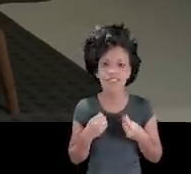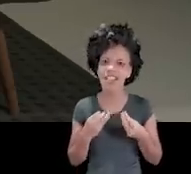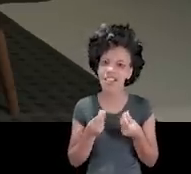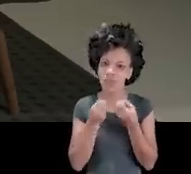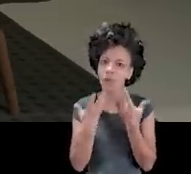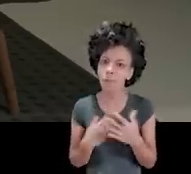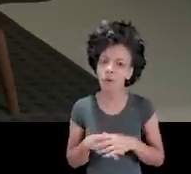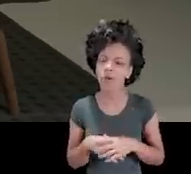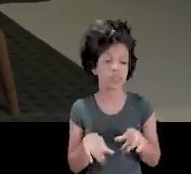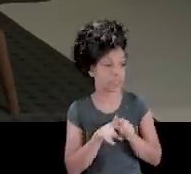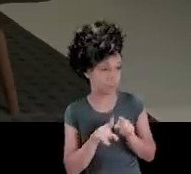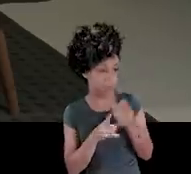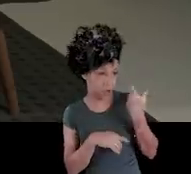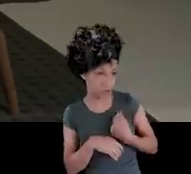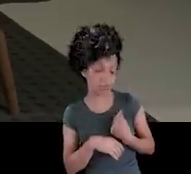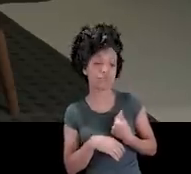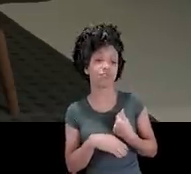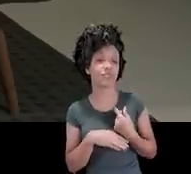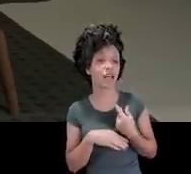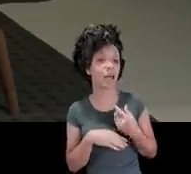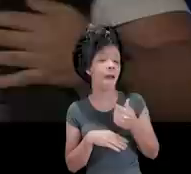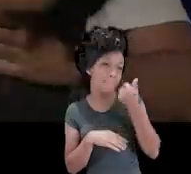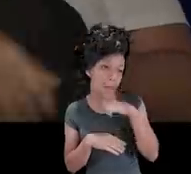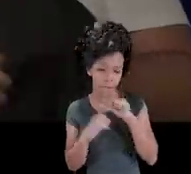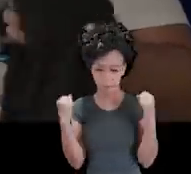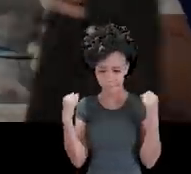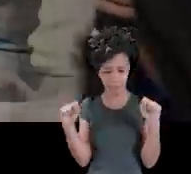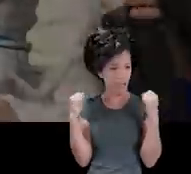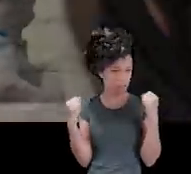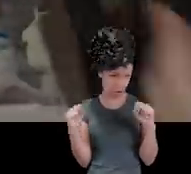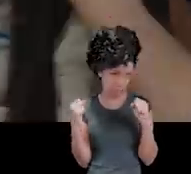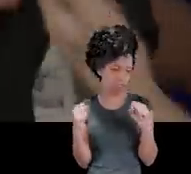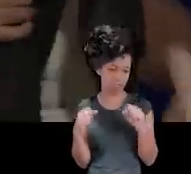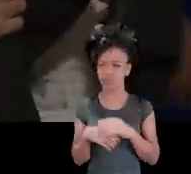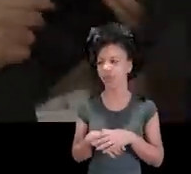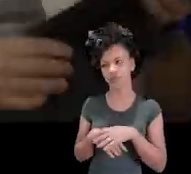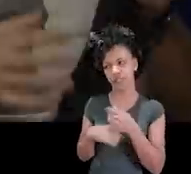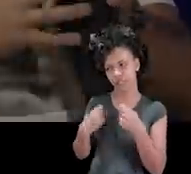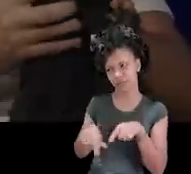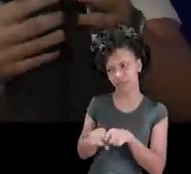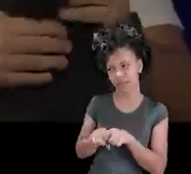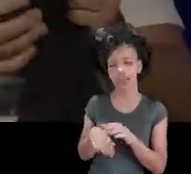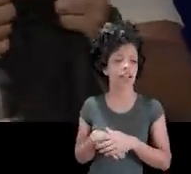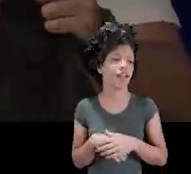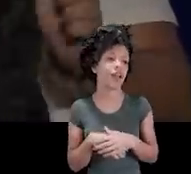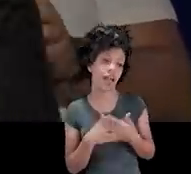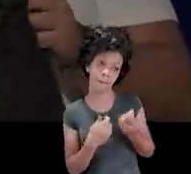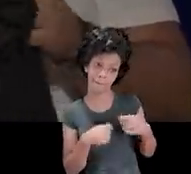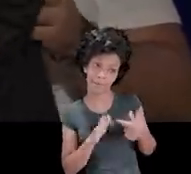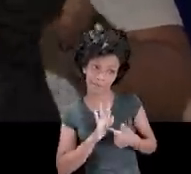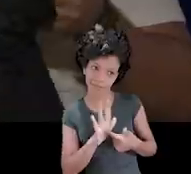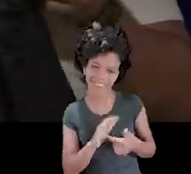Eu também é P, eu sou um delicado, porque assim, mamãe malhei. Oversight. Você precisa? Não, mas você também. Tá bem. Então, por exemplo, você tem que mostrar P pra mãe.